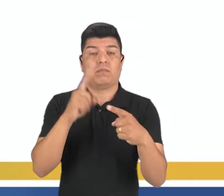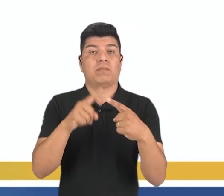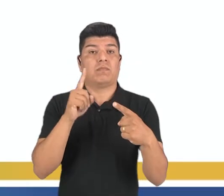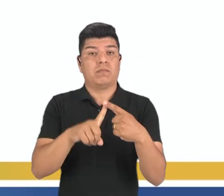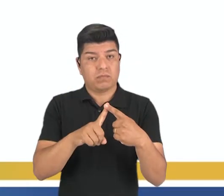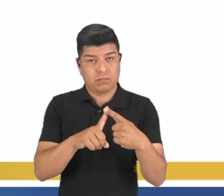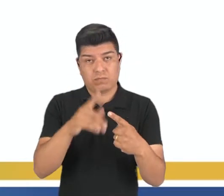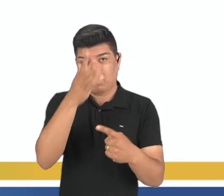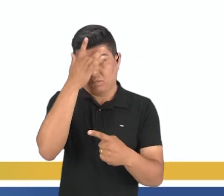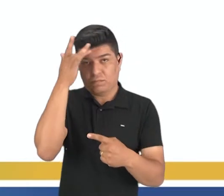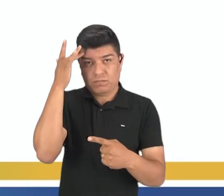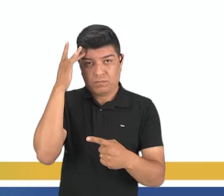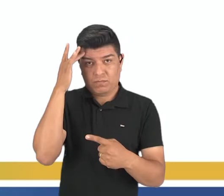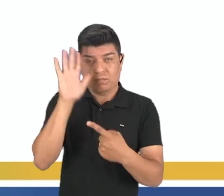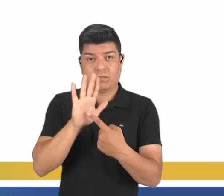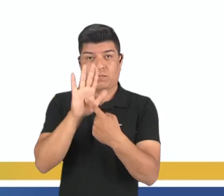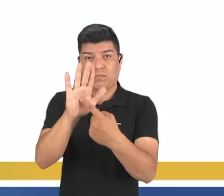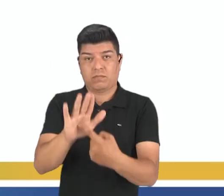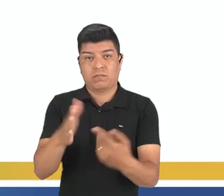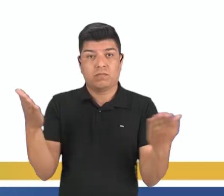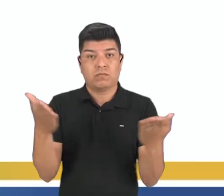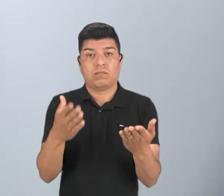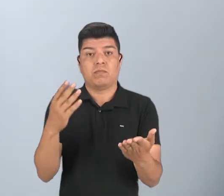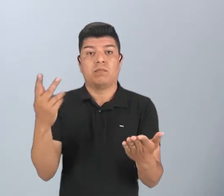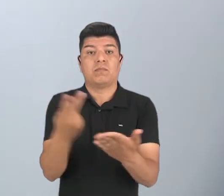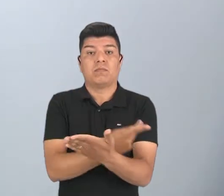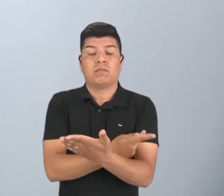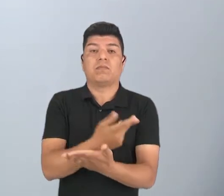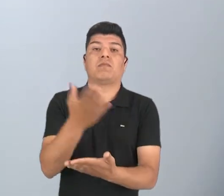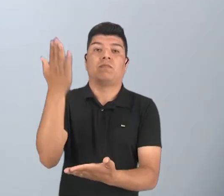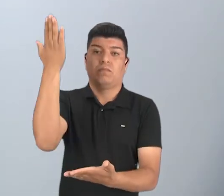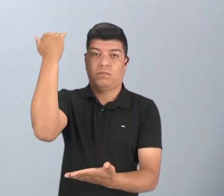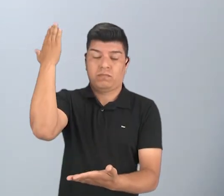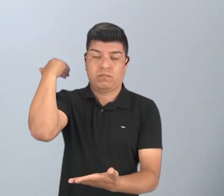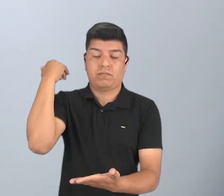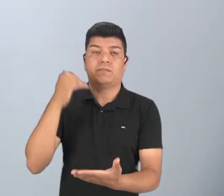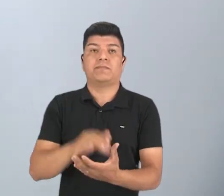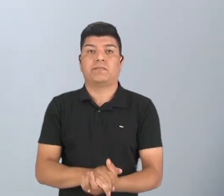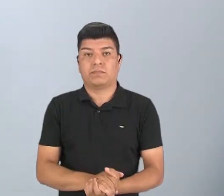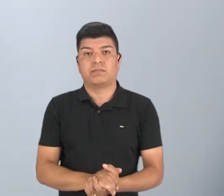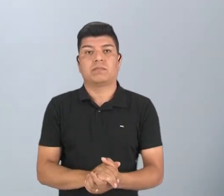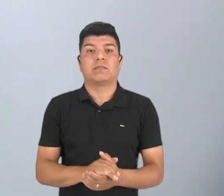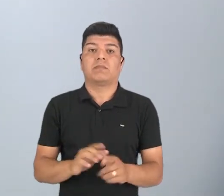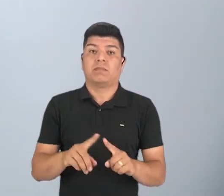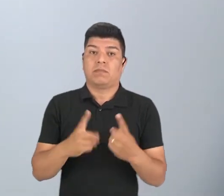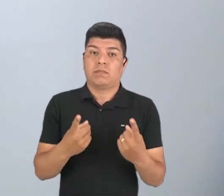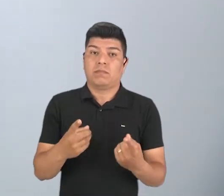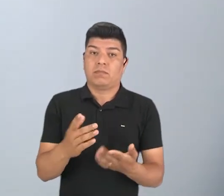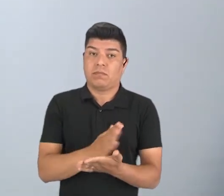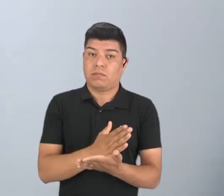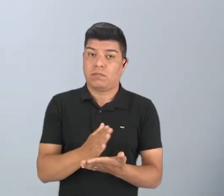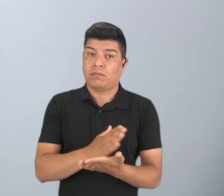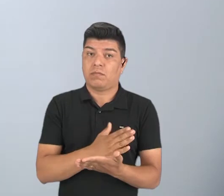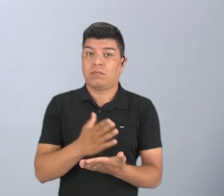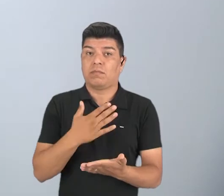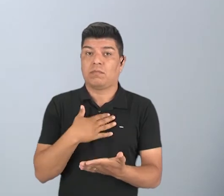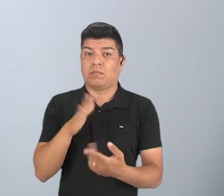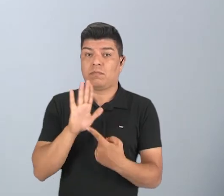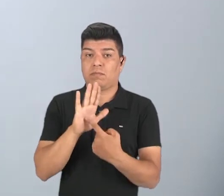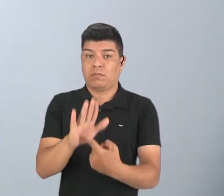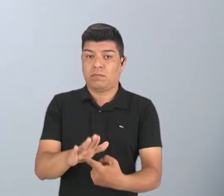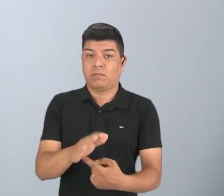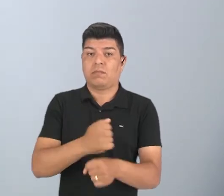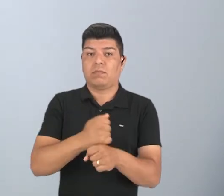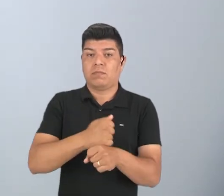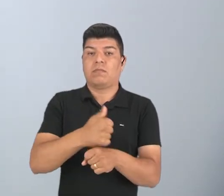porque é uma pessoa retratando hoje o que aconteceu no passado. É claro que em algum momento ali ele cita a década